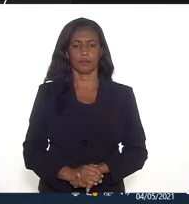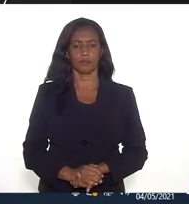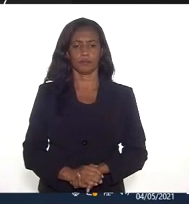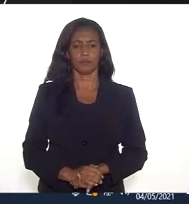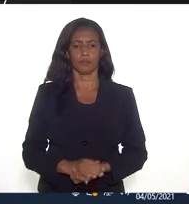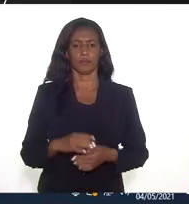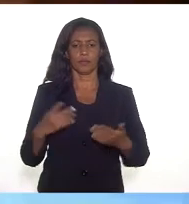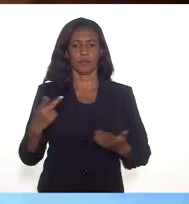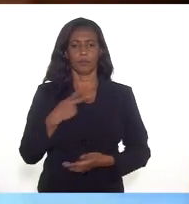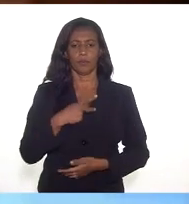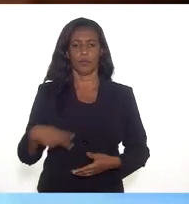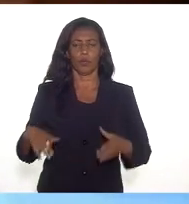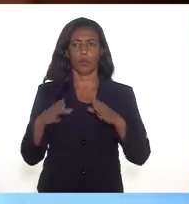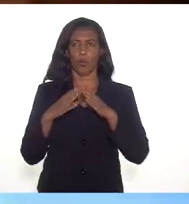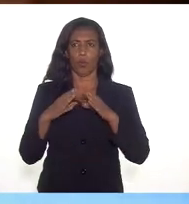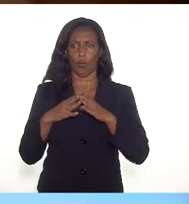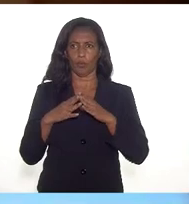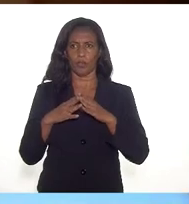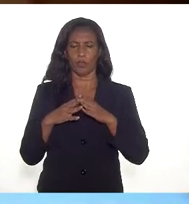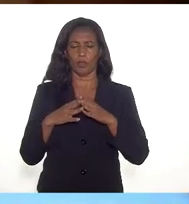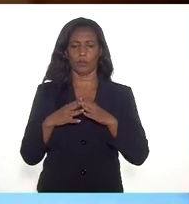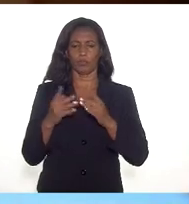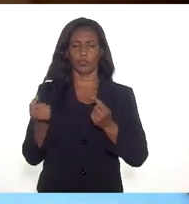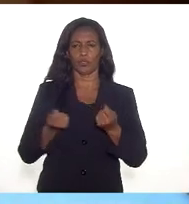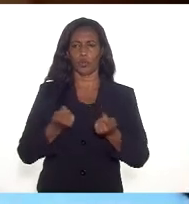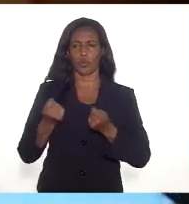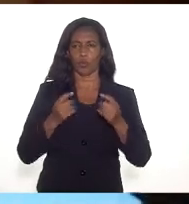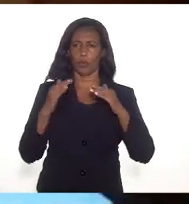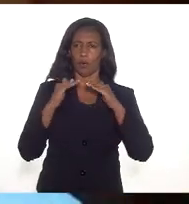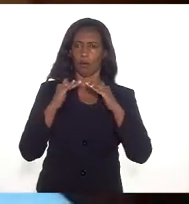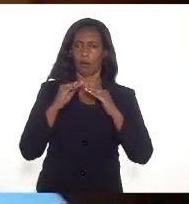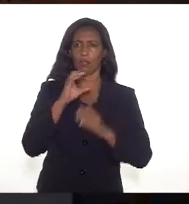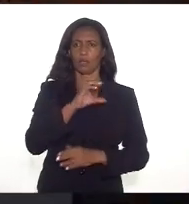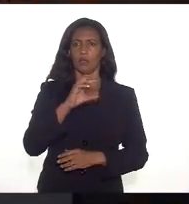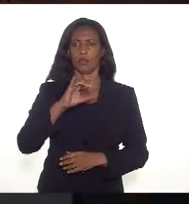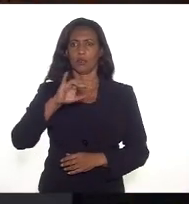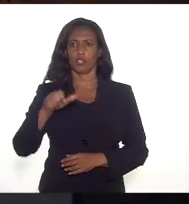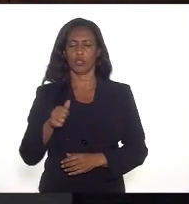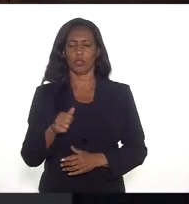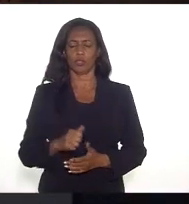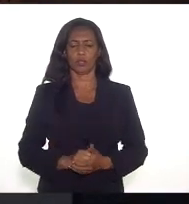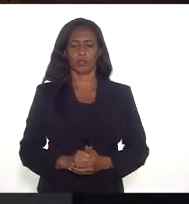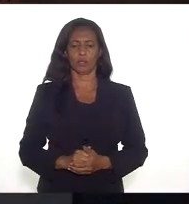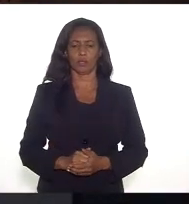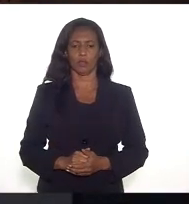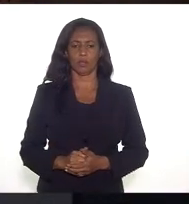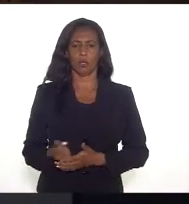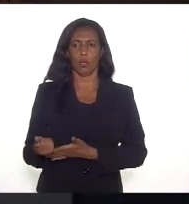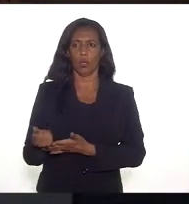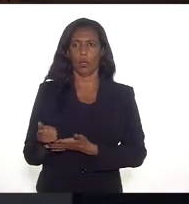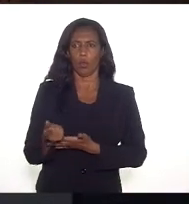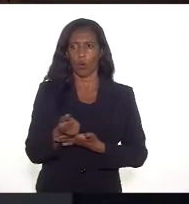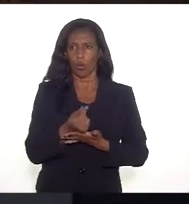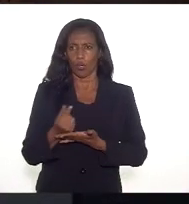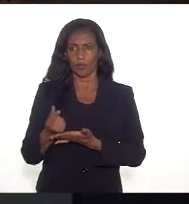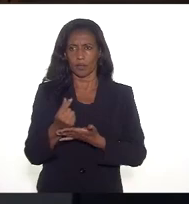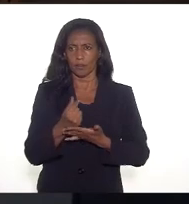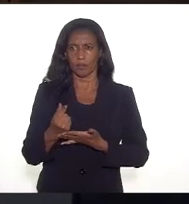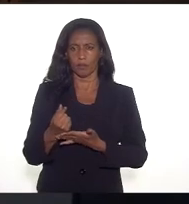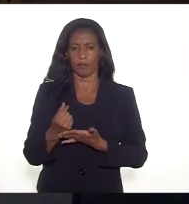Senhor presidente, a Comissão de Economia acompanha o parecer da CCJ. Pela Comissão de Orçamento, deputado Márcio